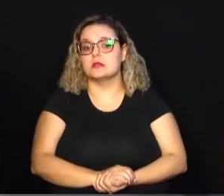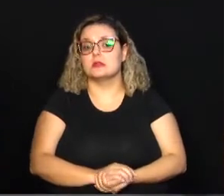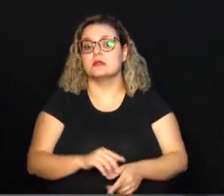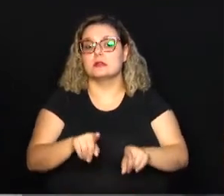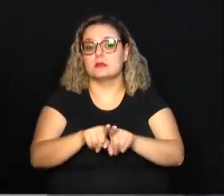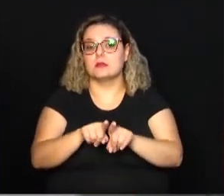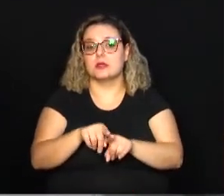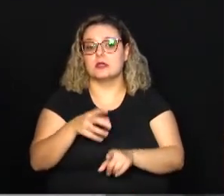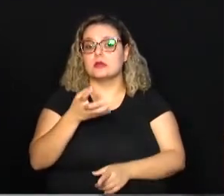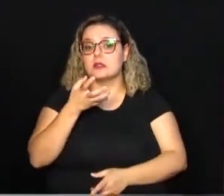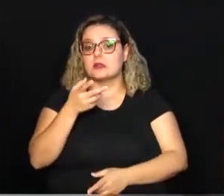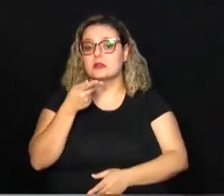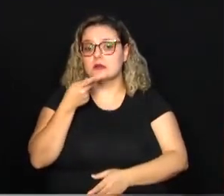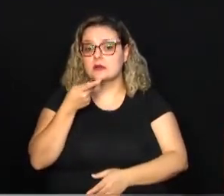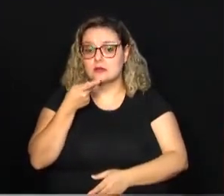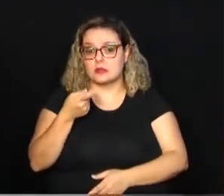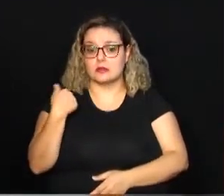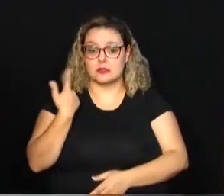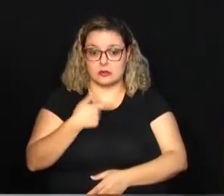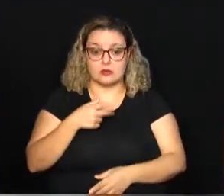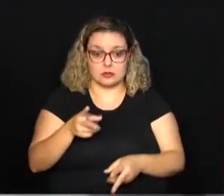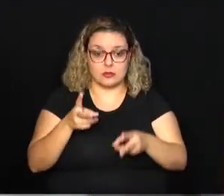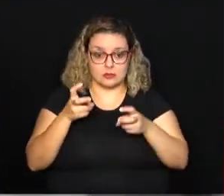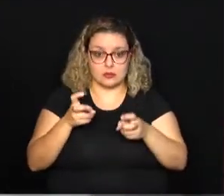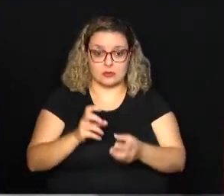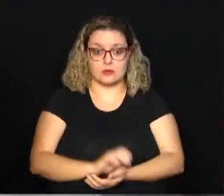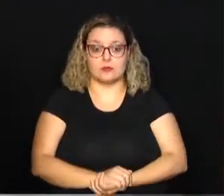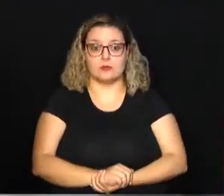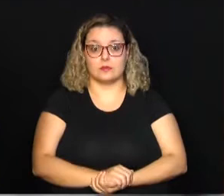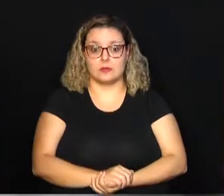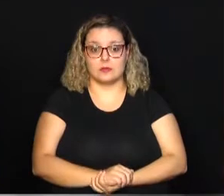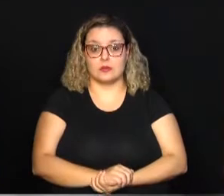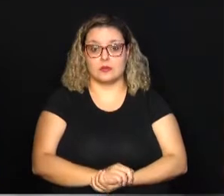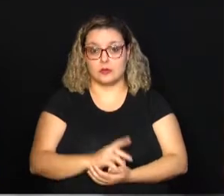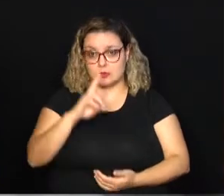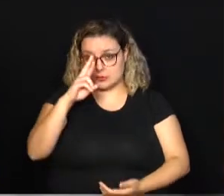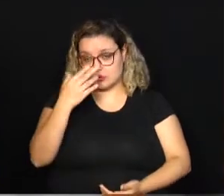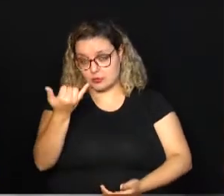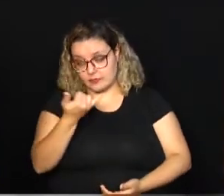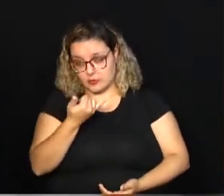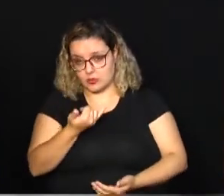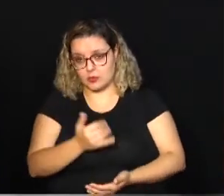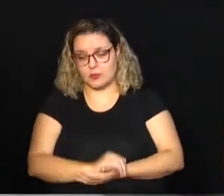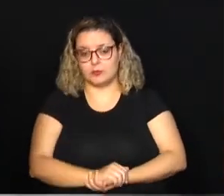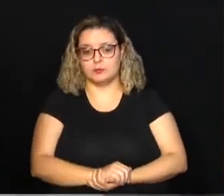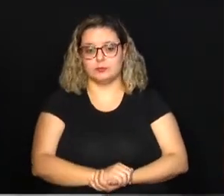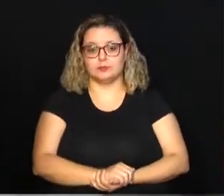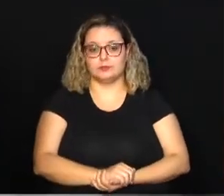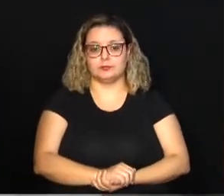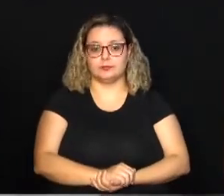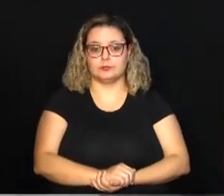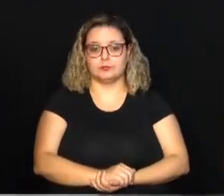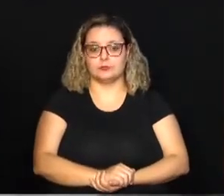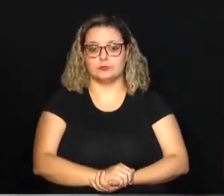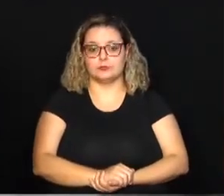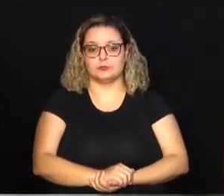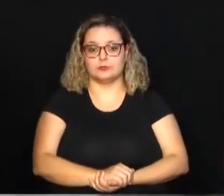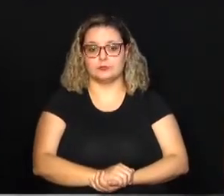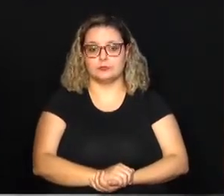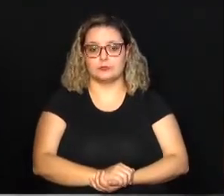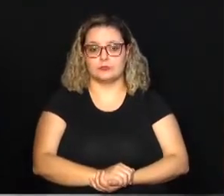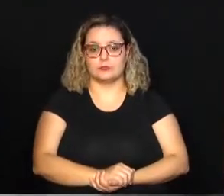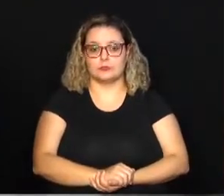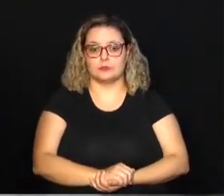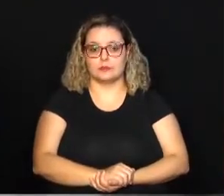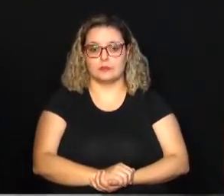outra questão que nós estamos percebendo, e o senhor mencionou, que é de certa forma, um estrangulamento das